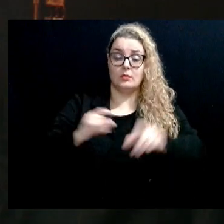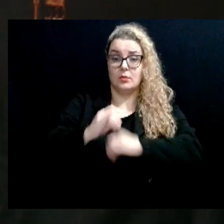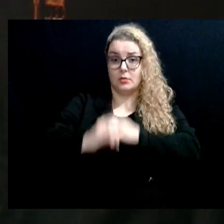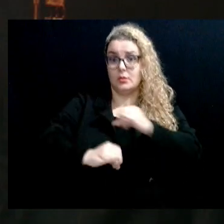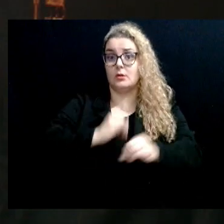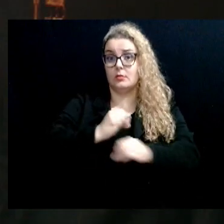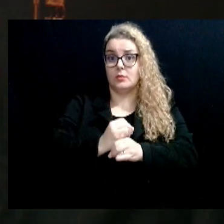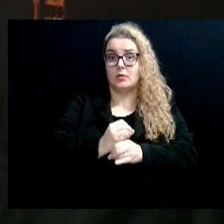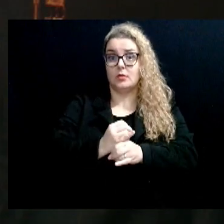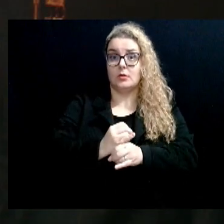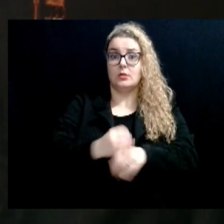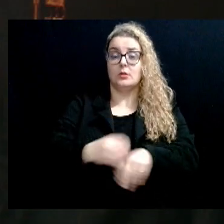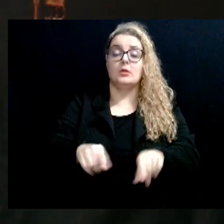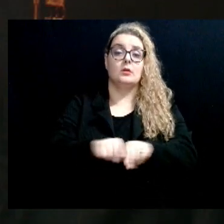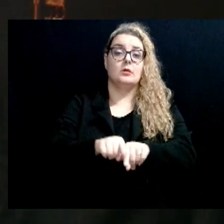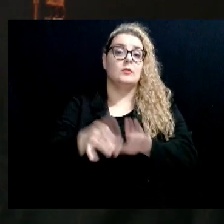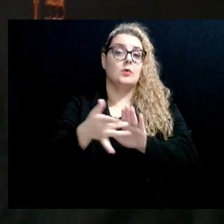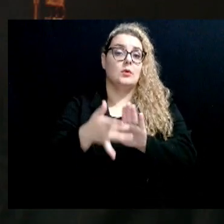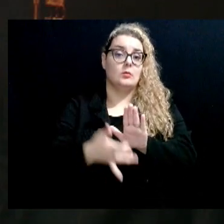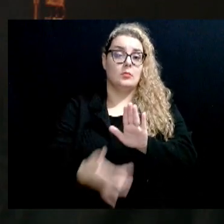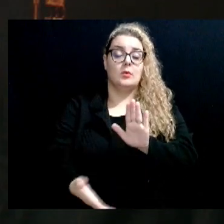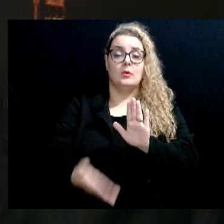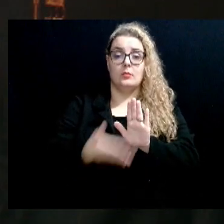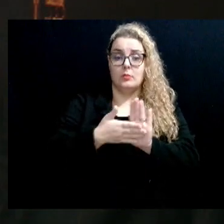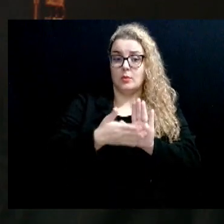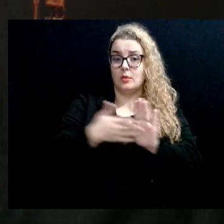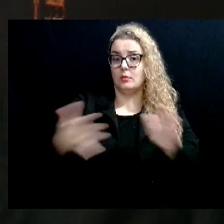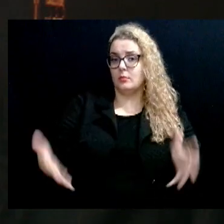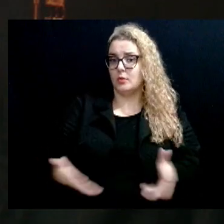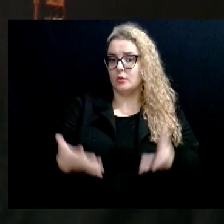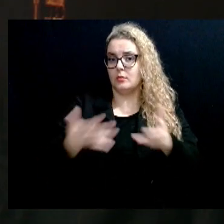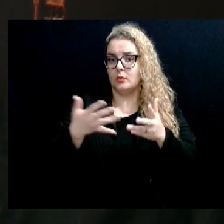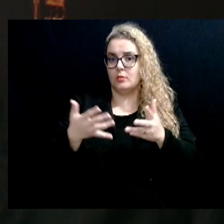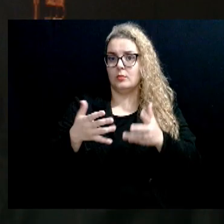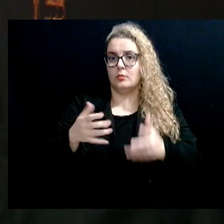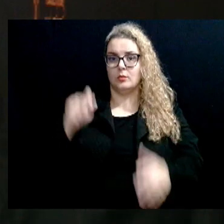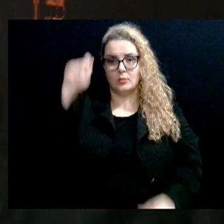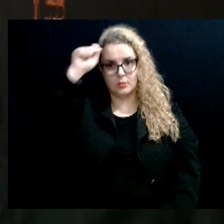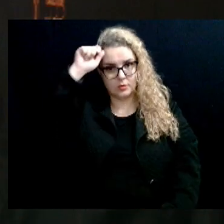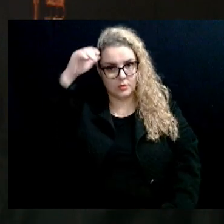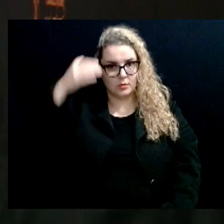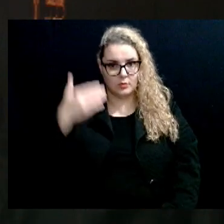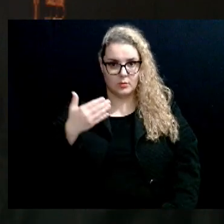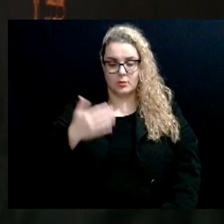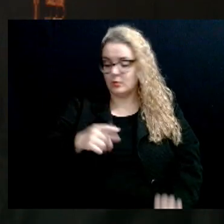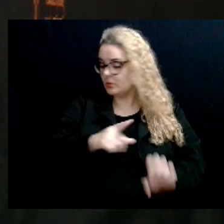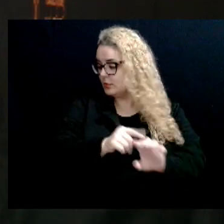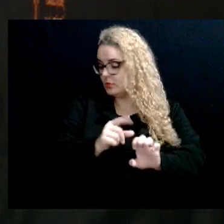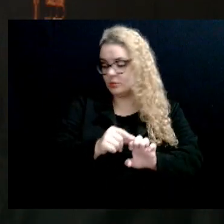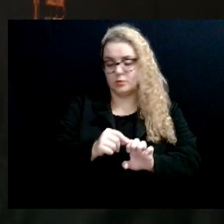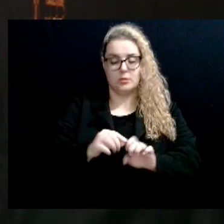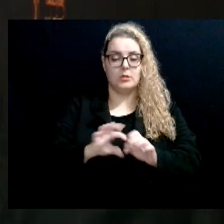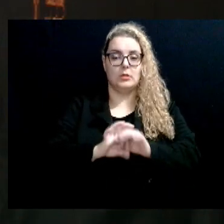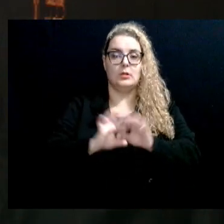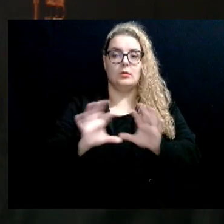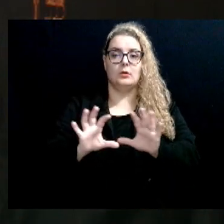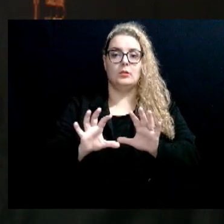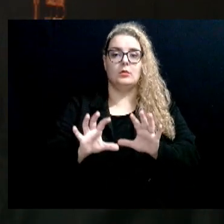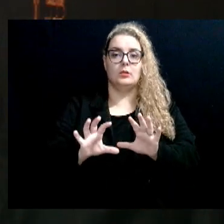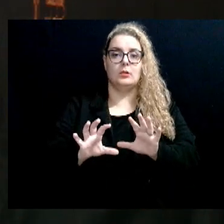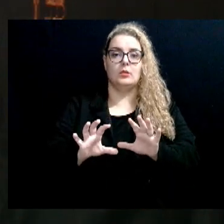pauta também inclui propostas sobre incentivo ao afroempreendedorismo e a autorização para a instalação de telas de proteção